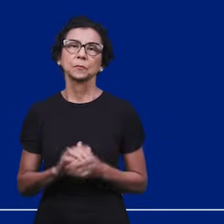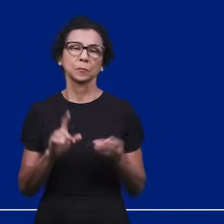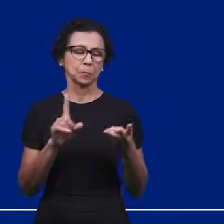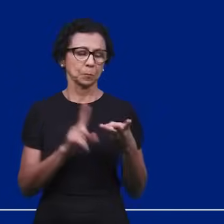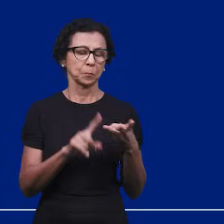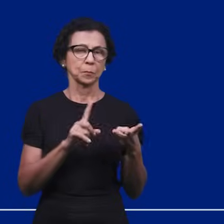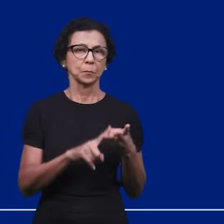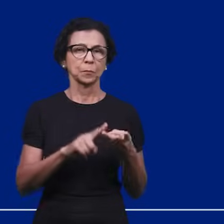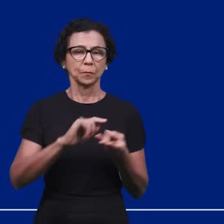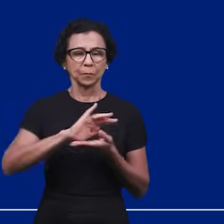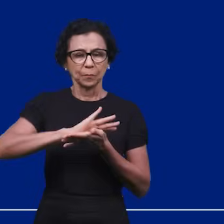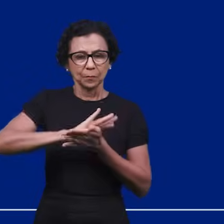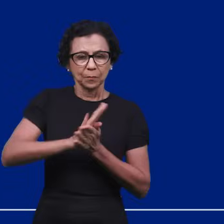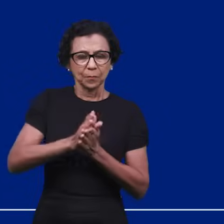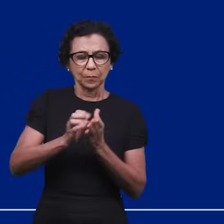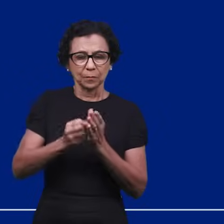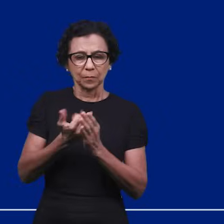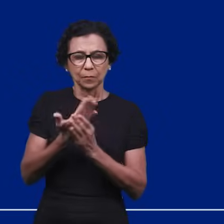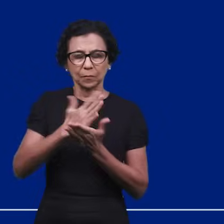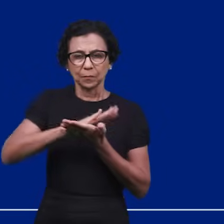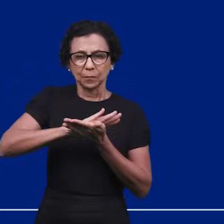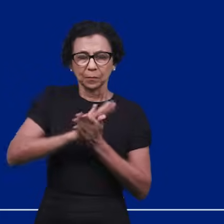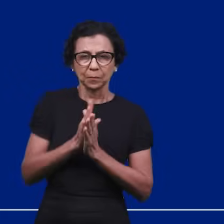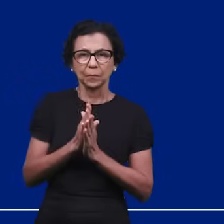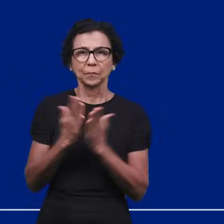igreja vitoriosa é uma igreja que ora.